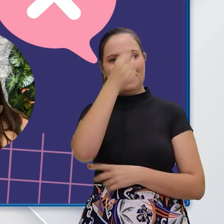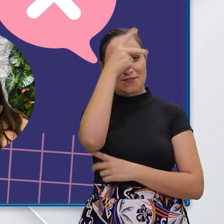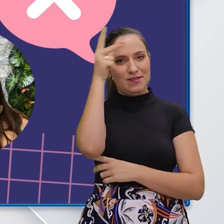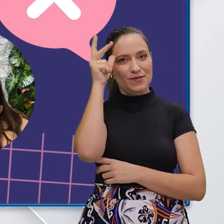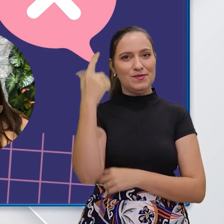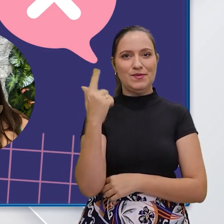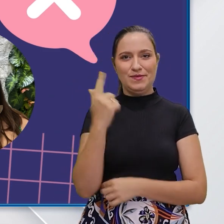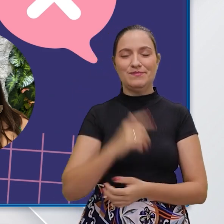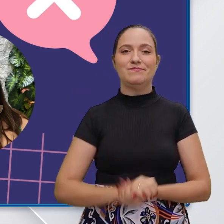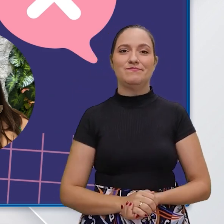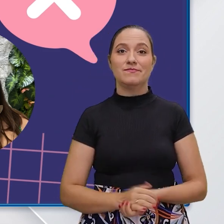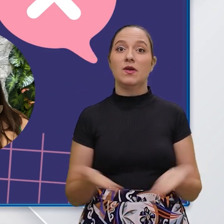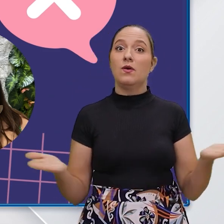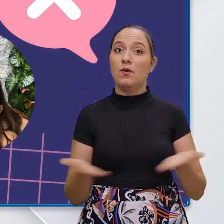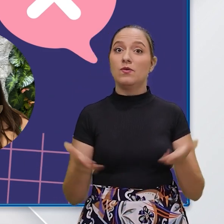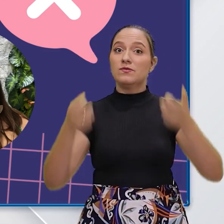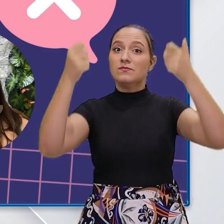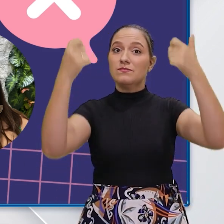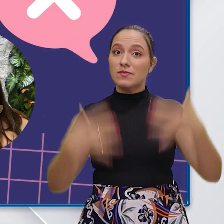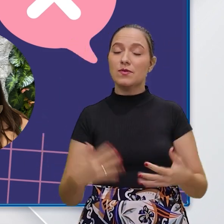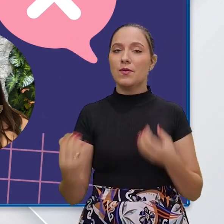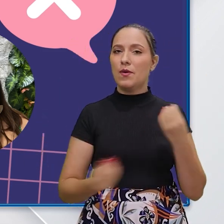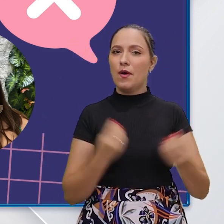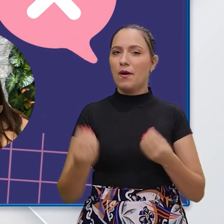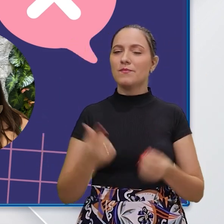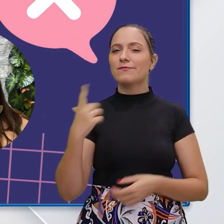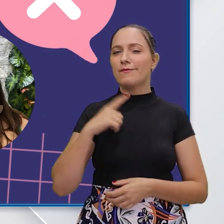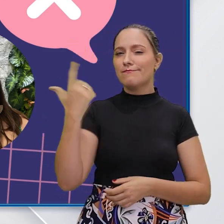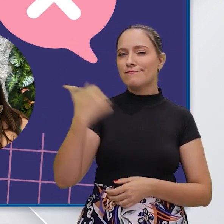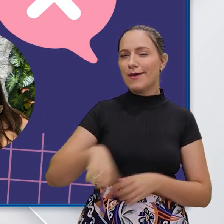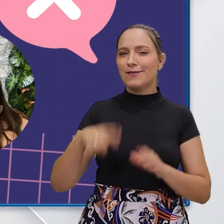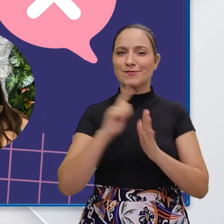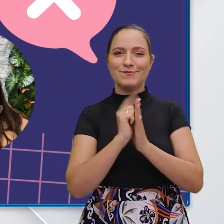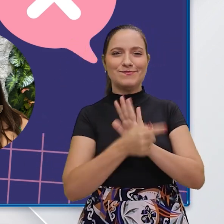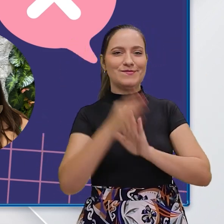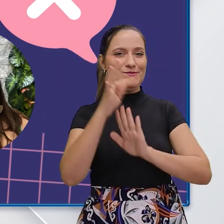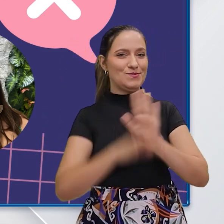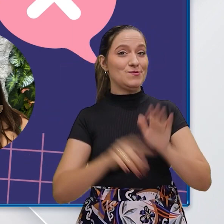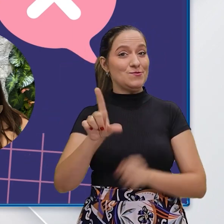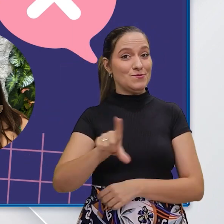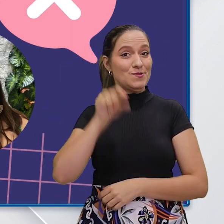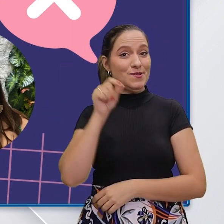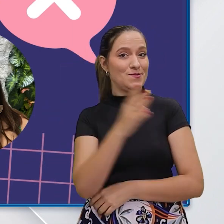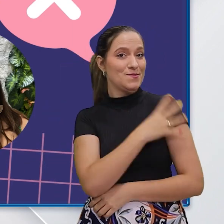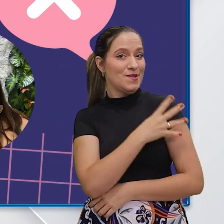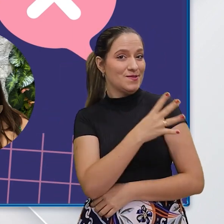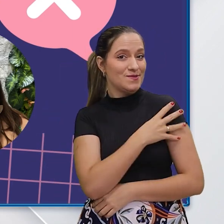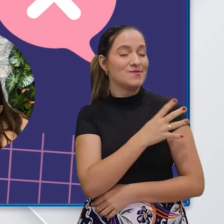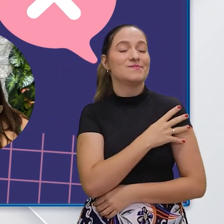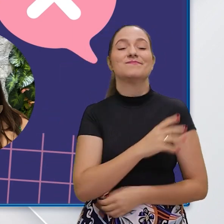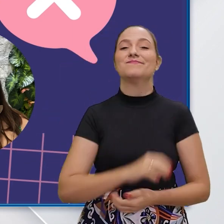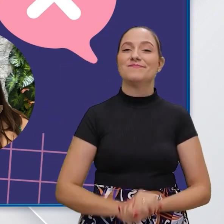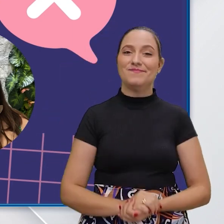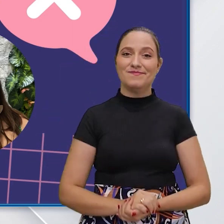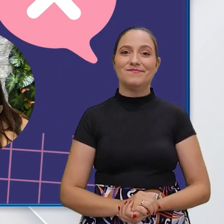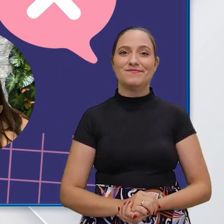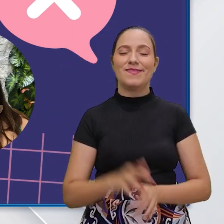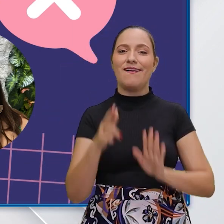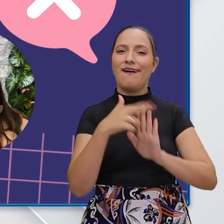de Goiânia. Hoje falaremos sobre mais um gênero textual escolhido para o 4º